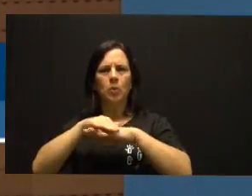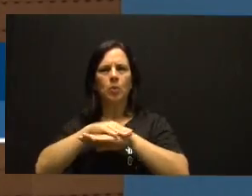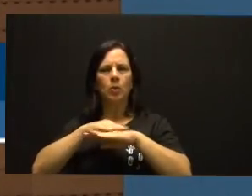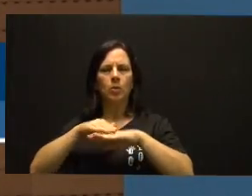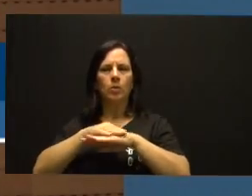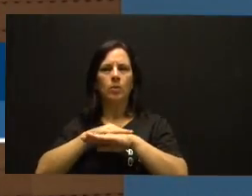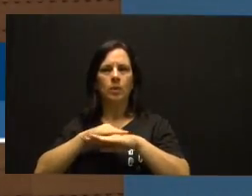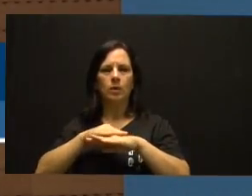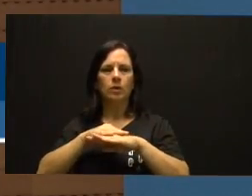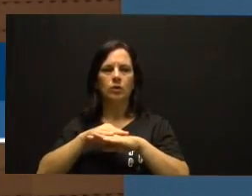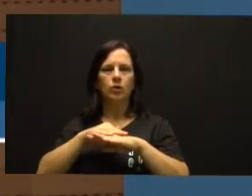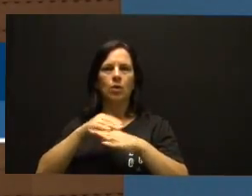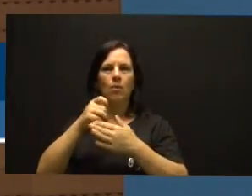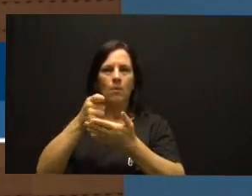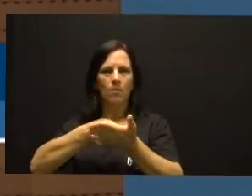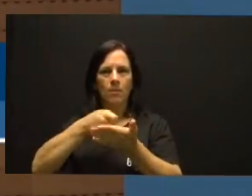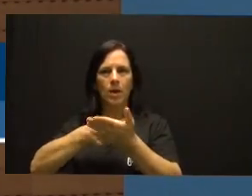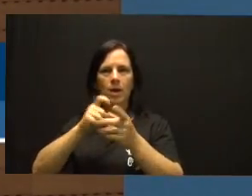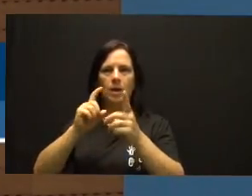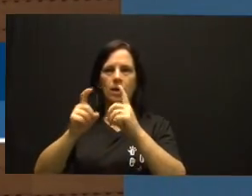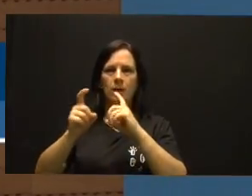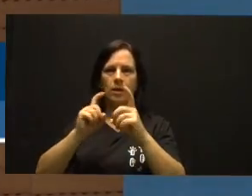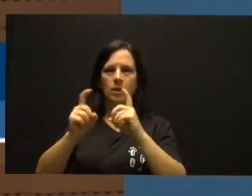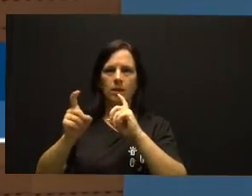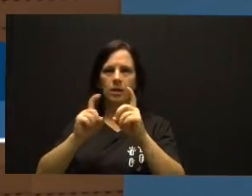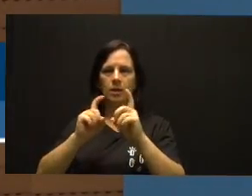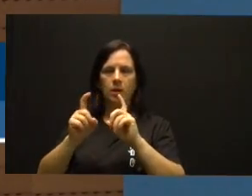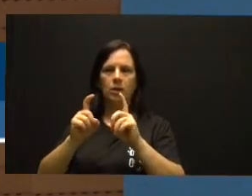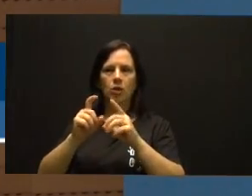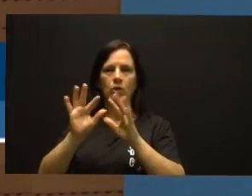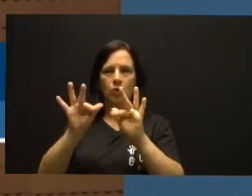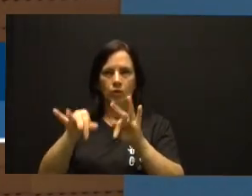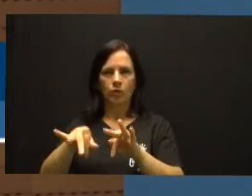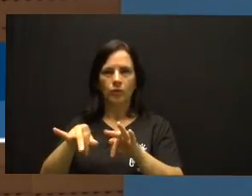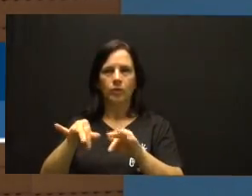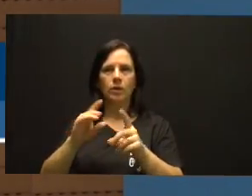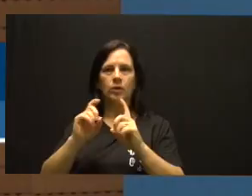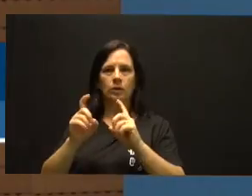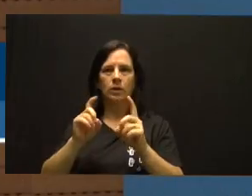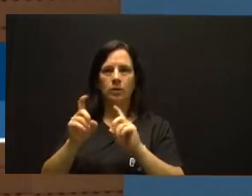tomei a liberdade de marcar uma reunião com todos nós vereadores ali, após a sessão.